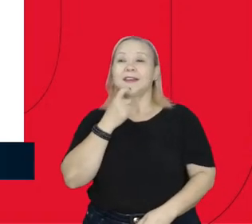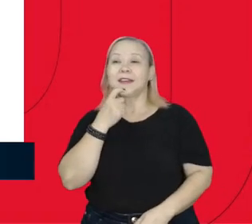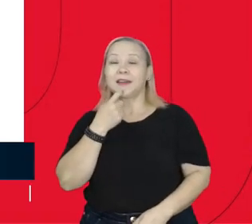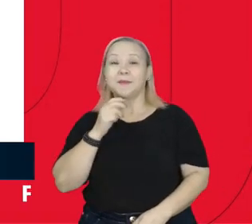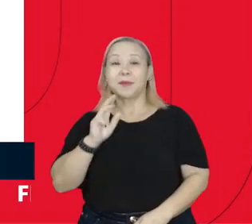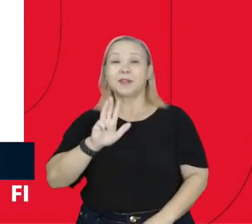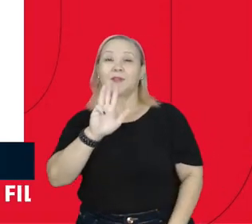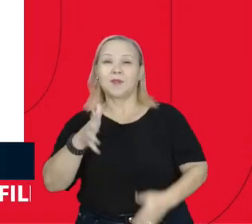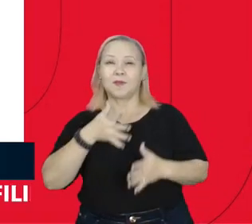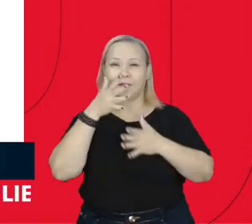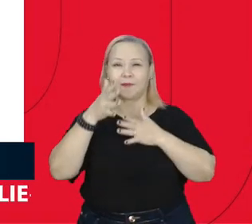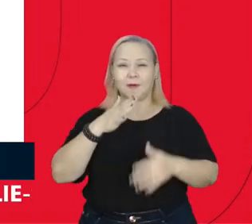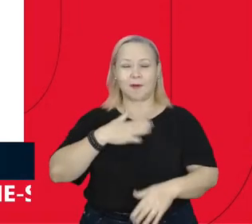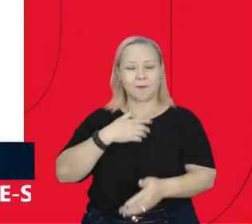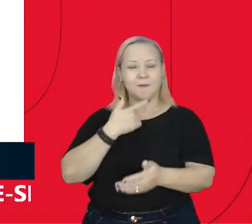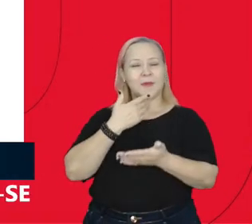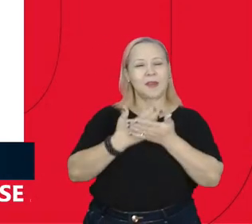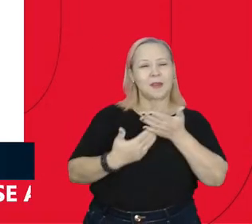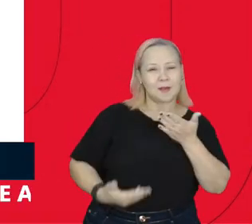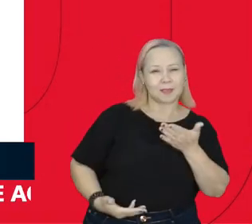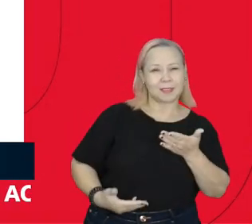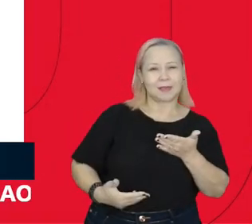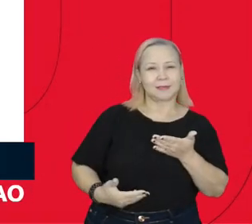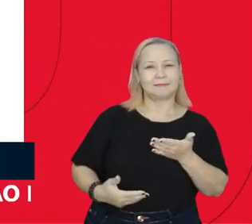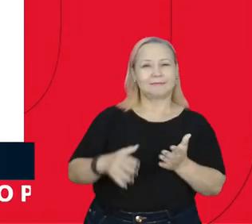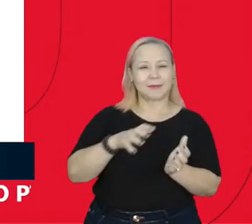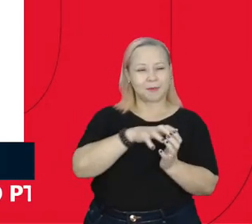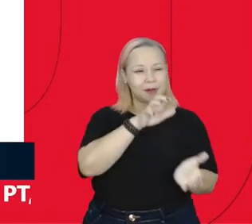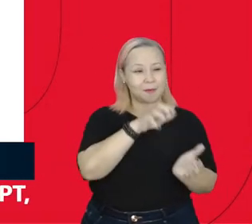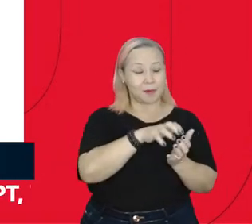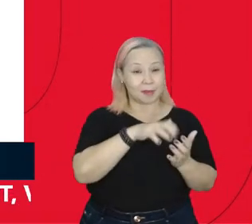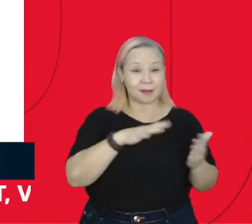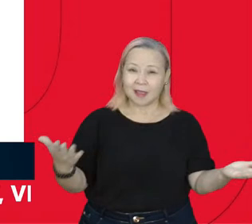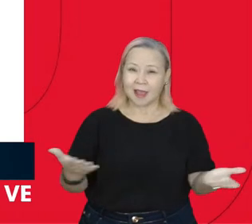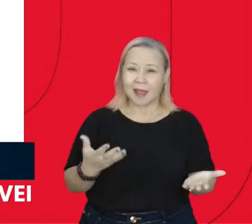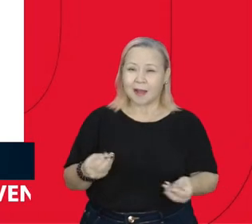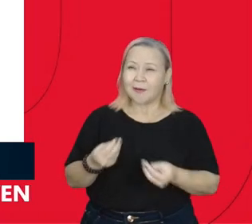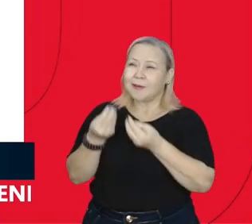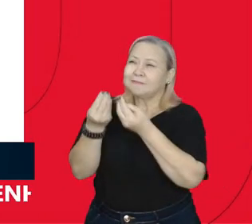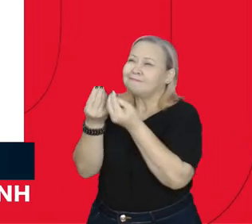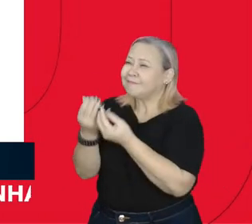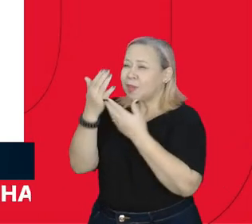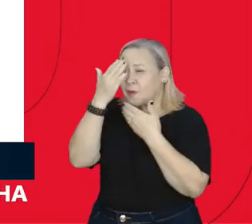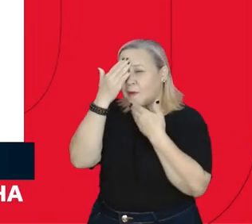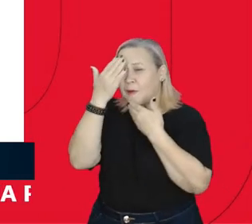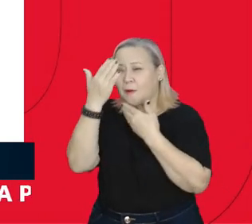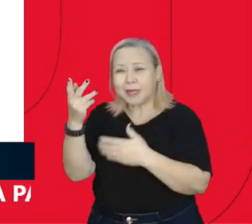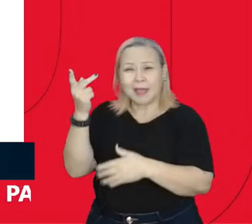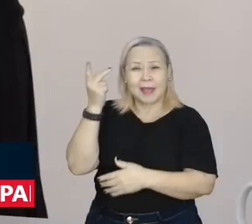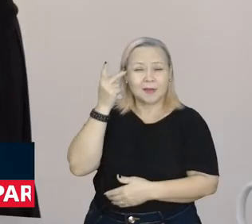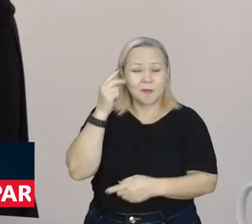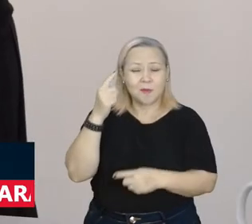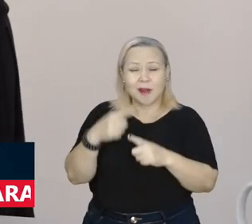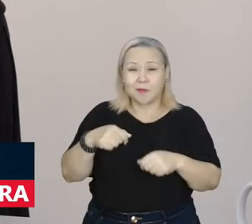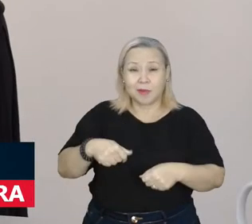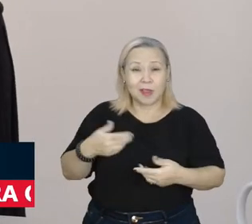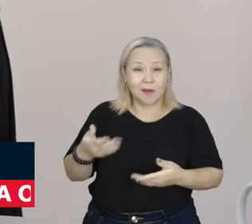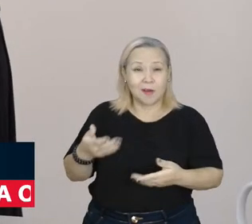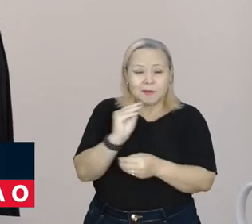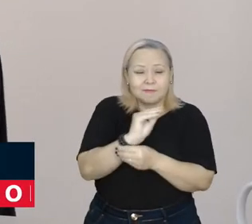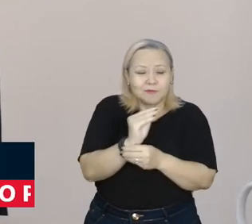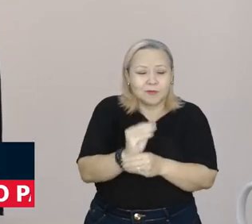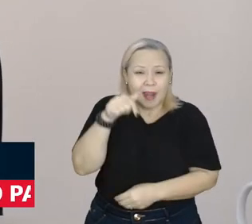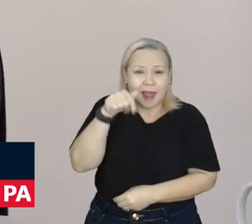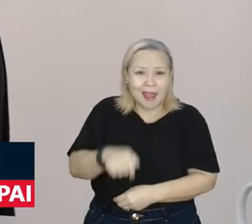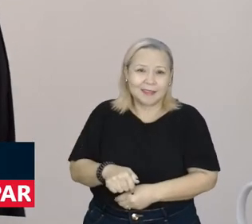pernambucano. Agora devo tudo o que sou na vida ao estado de São Paulo, porque foi aqui que eu fui criado. E a gente tem esse trecho